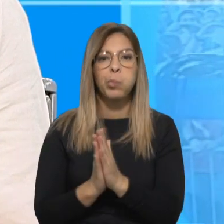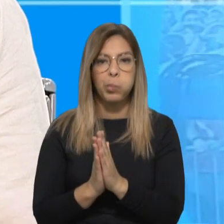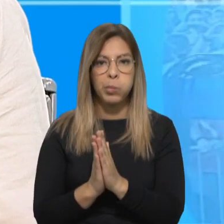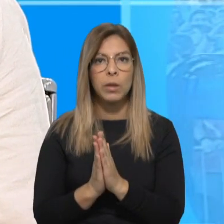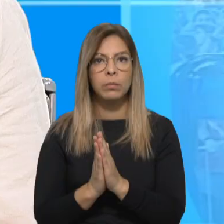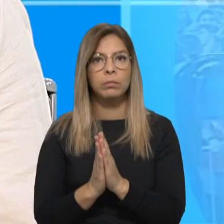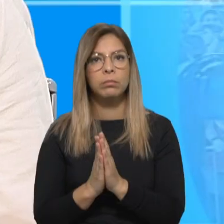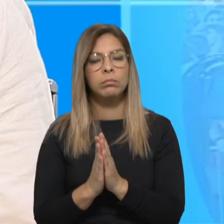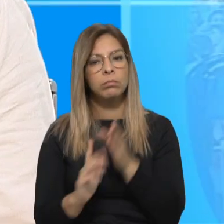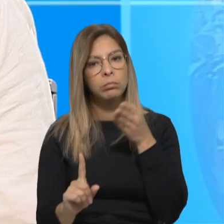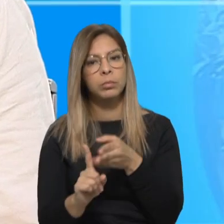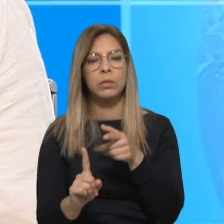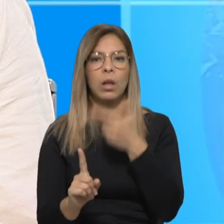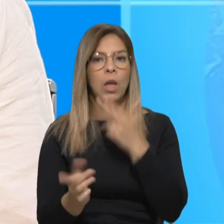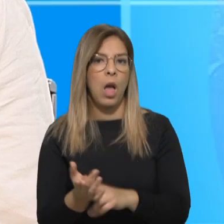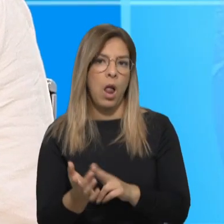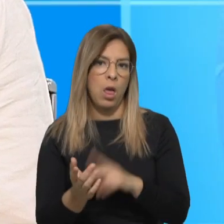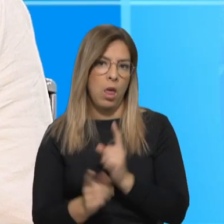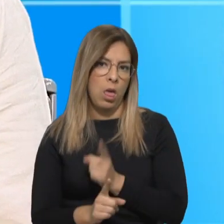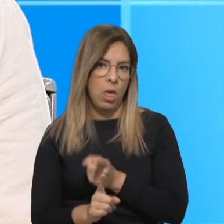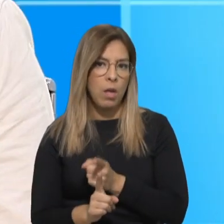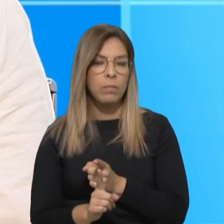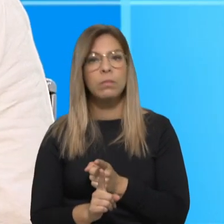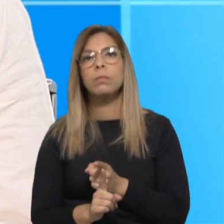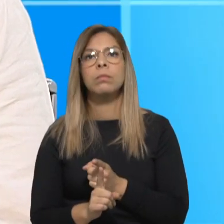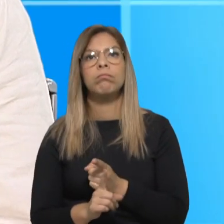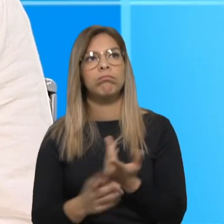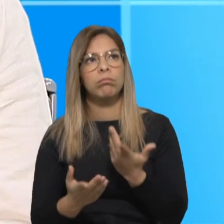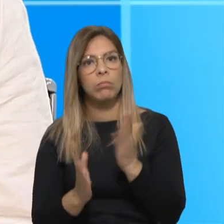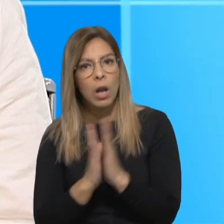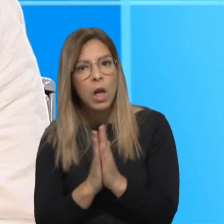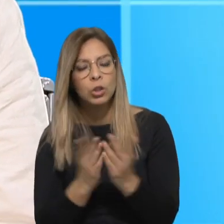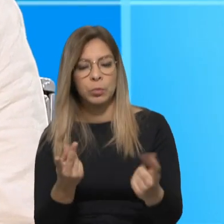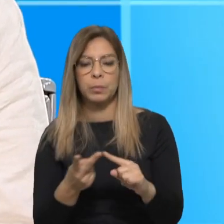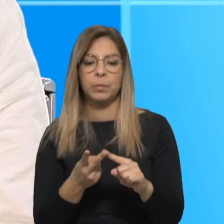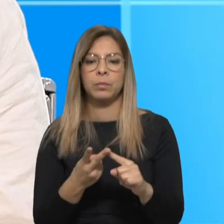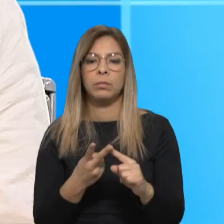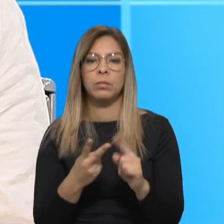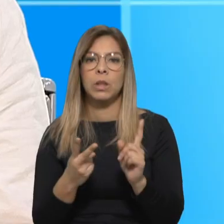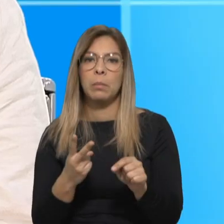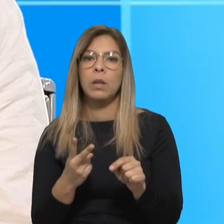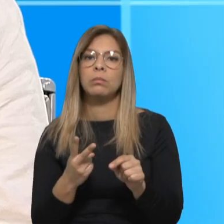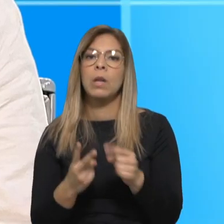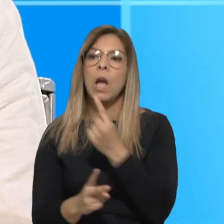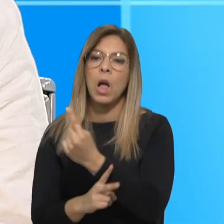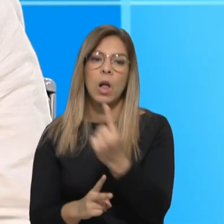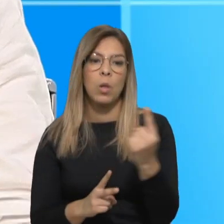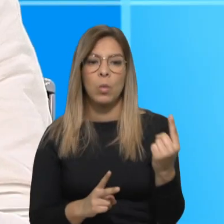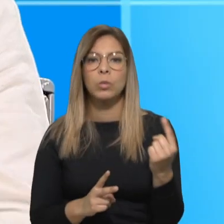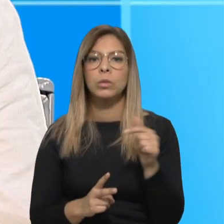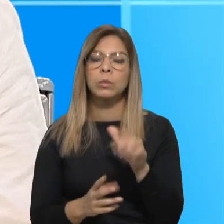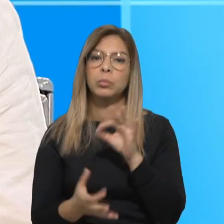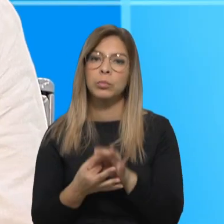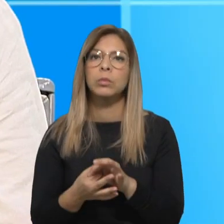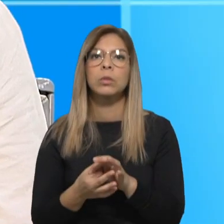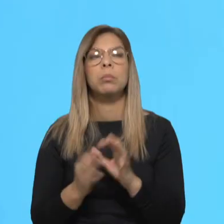com aquilo que é a realidade da Igreja, a ação de cada membro da Igreja, depois